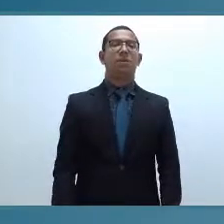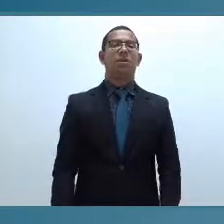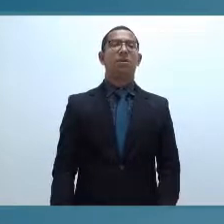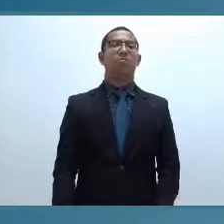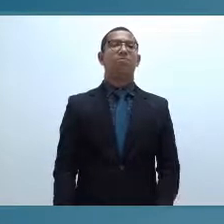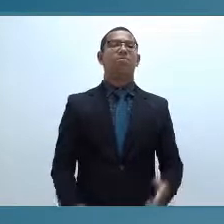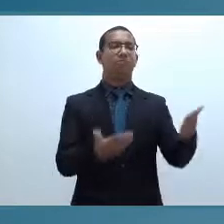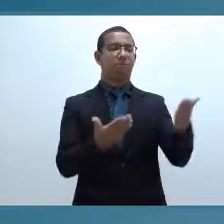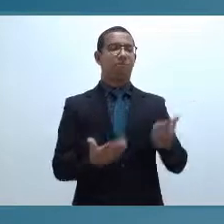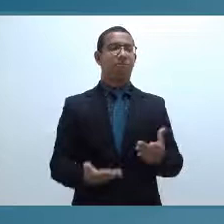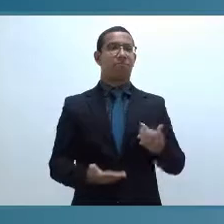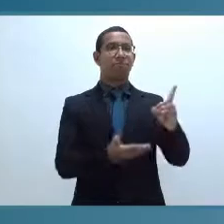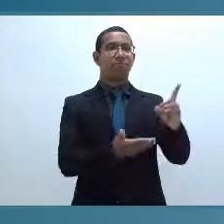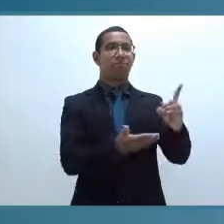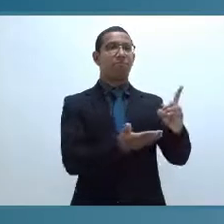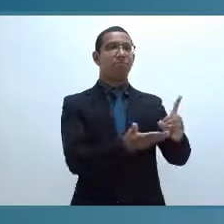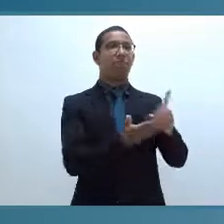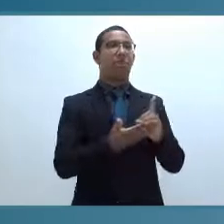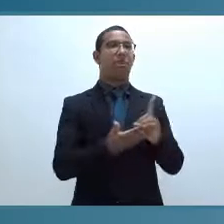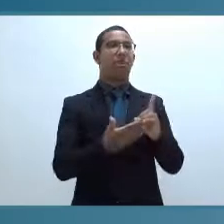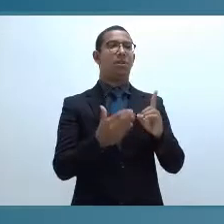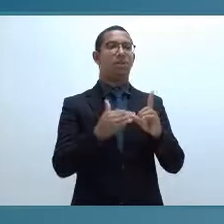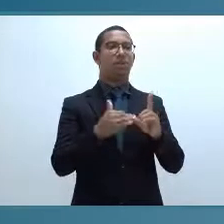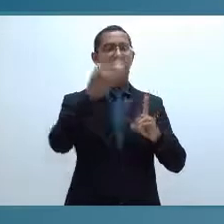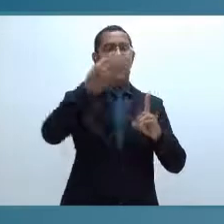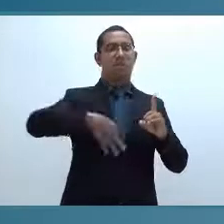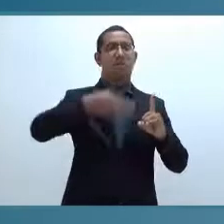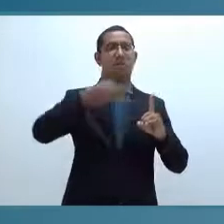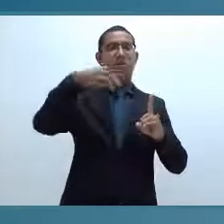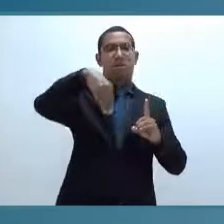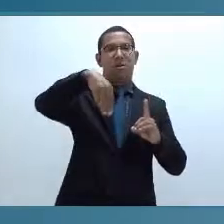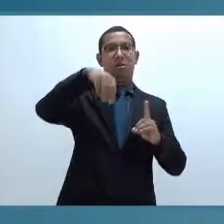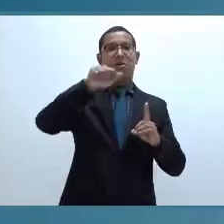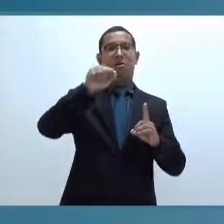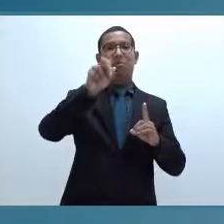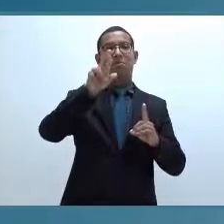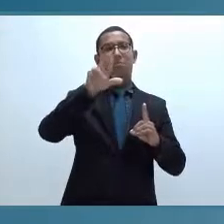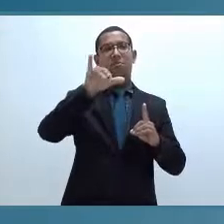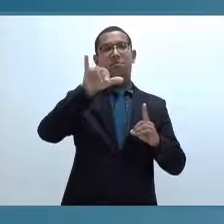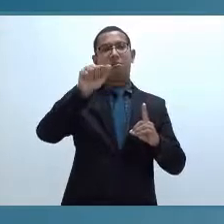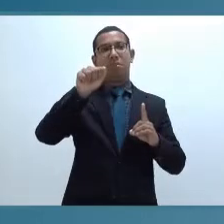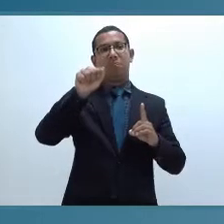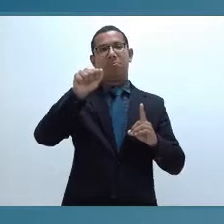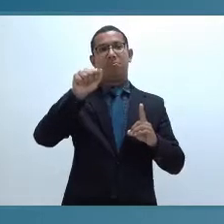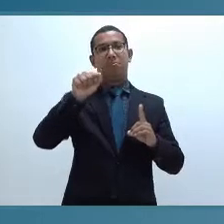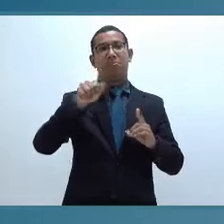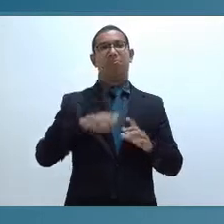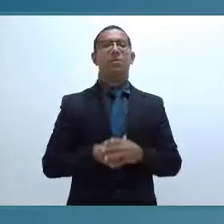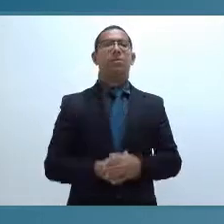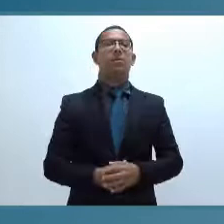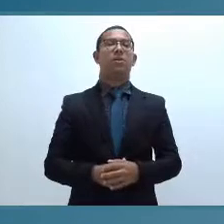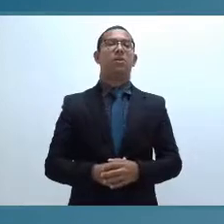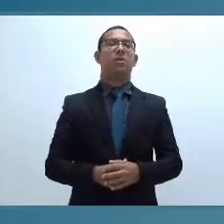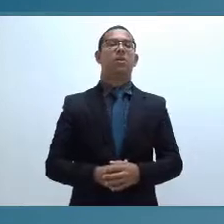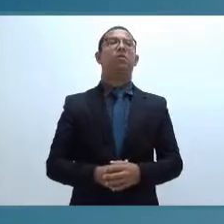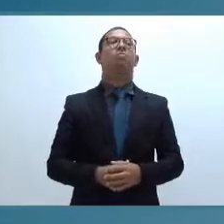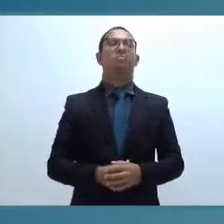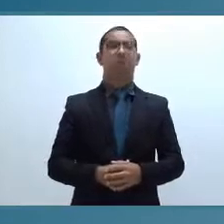Desembargadora Maria de Virges. Excelência, eu voto acompanhando a